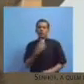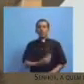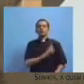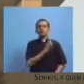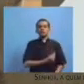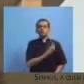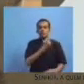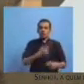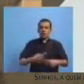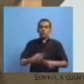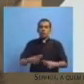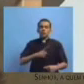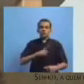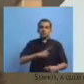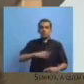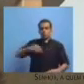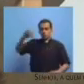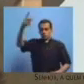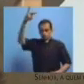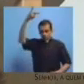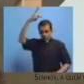chama? Chama-se preguiça.